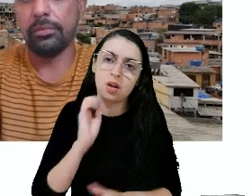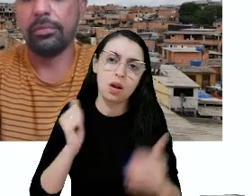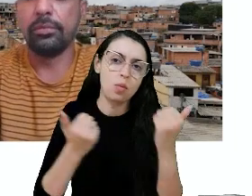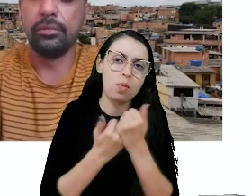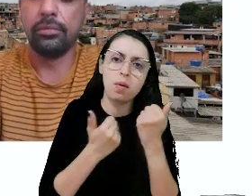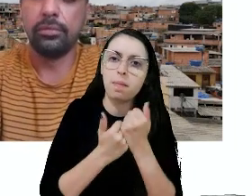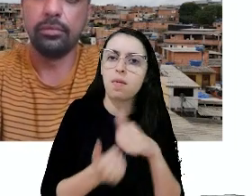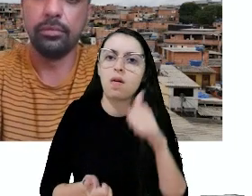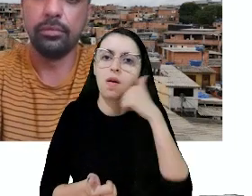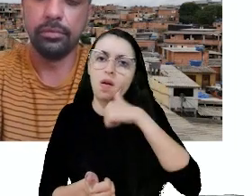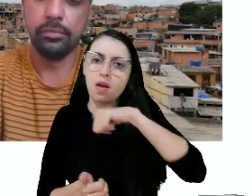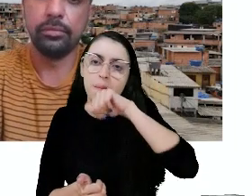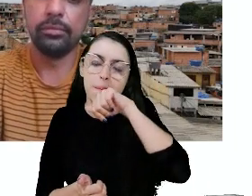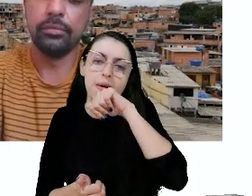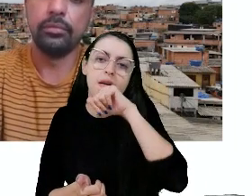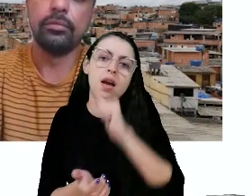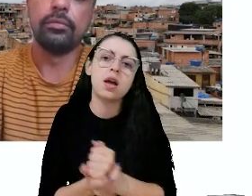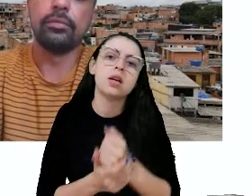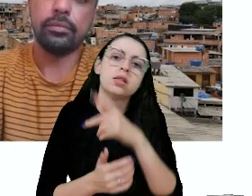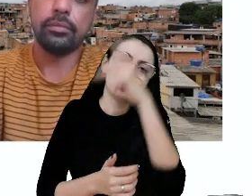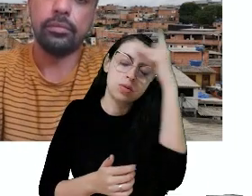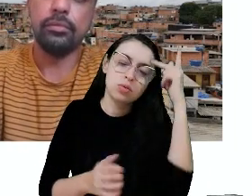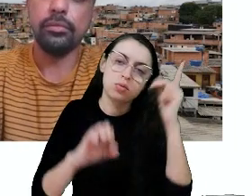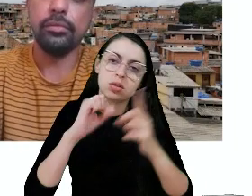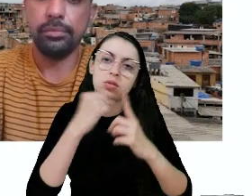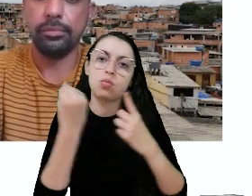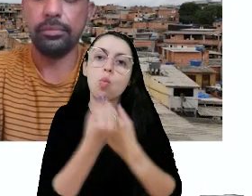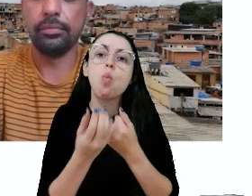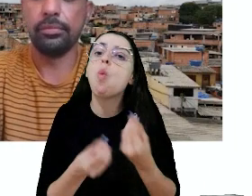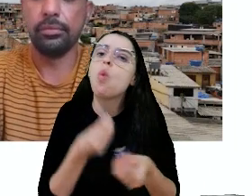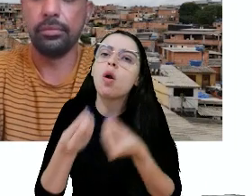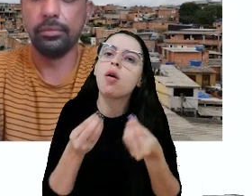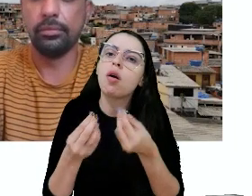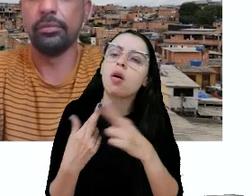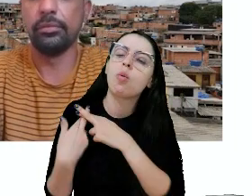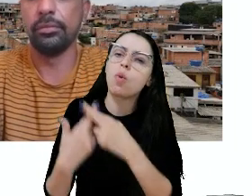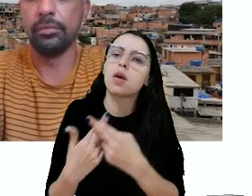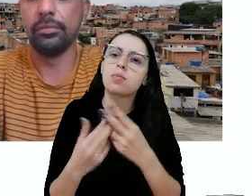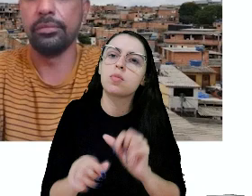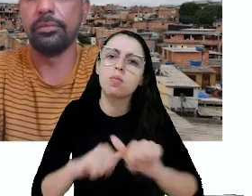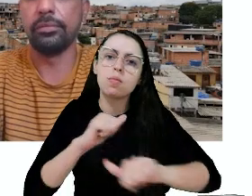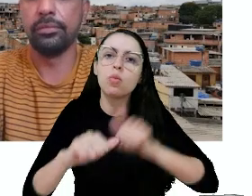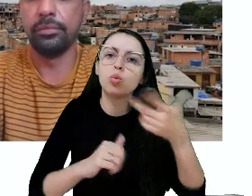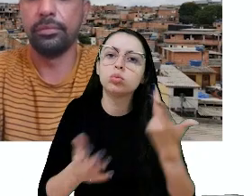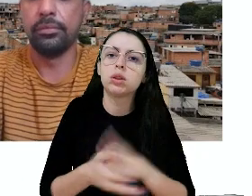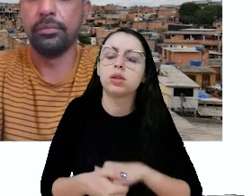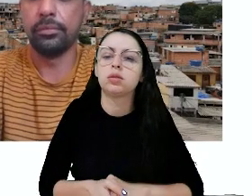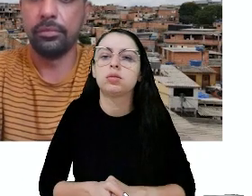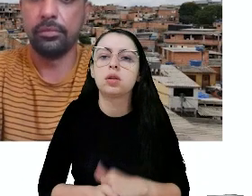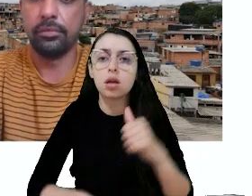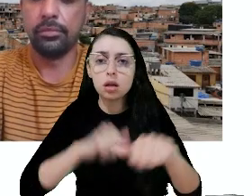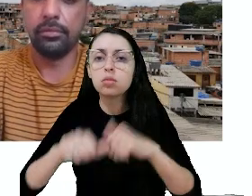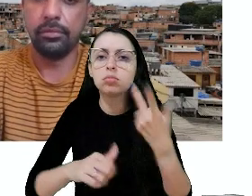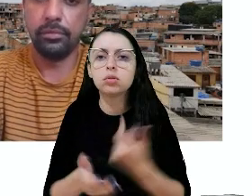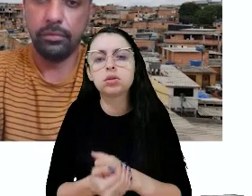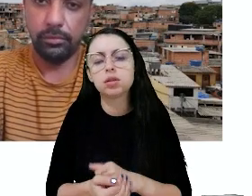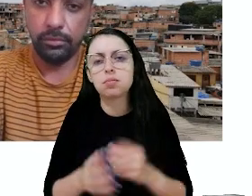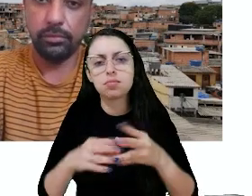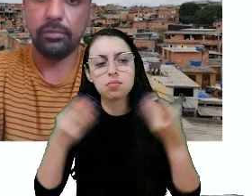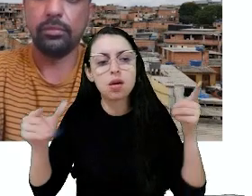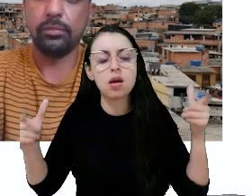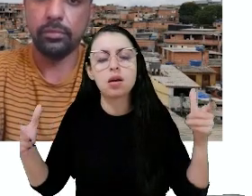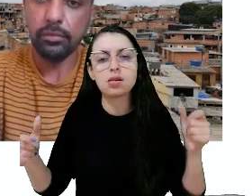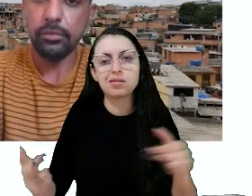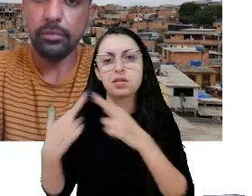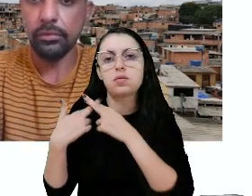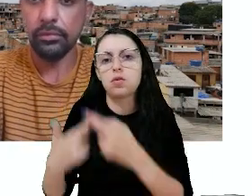apoio às mães, às pessoas da comunidade? O que é que esses líderes mudam? O que é que se muda quando você tem mais